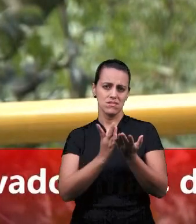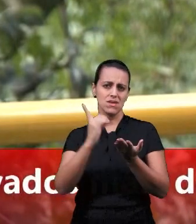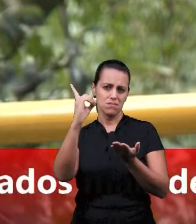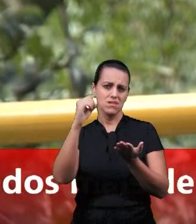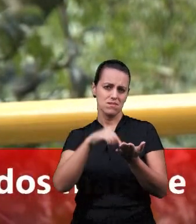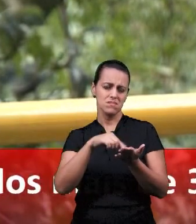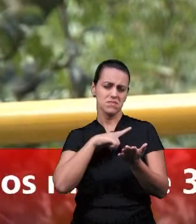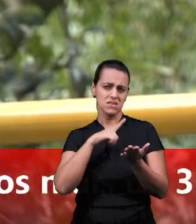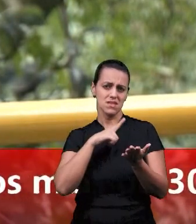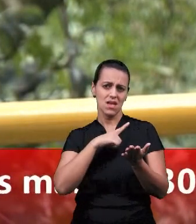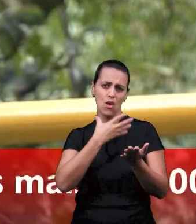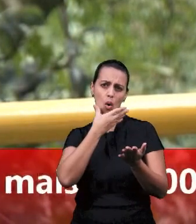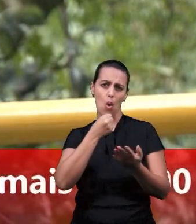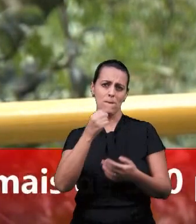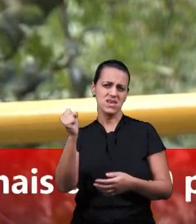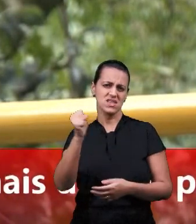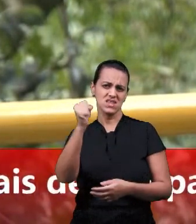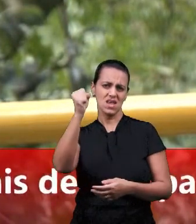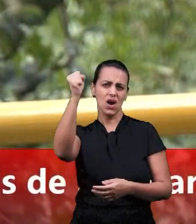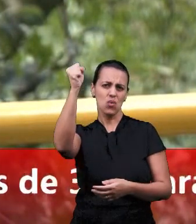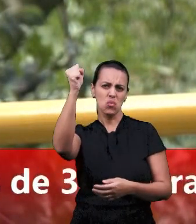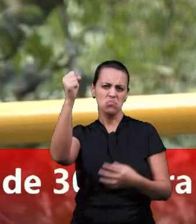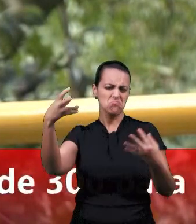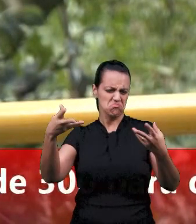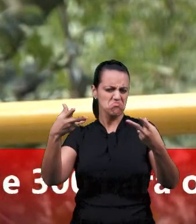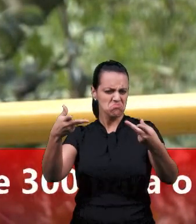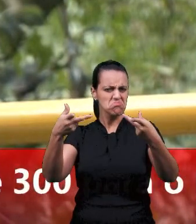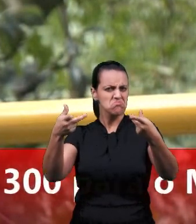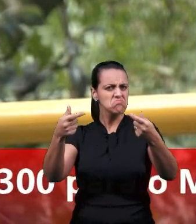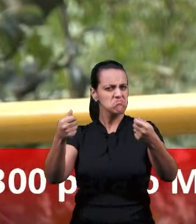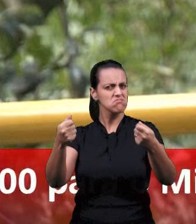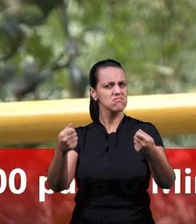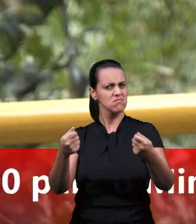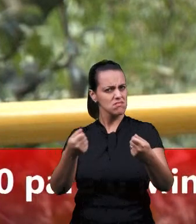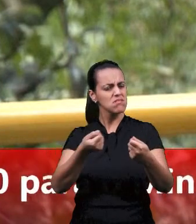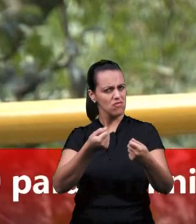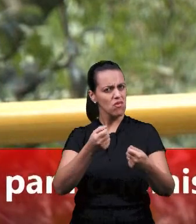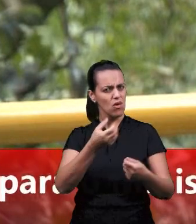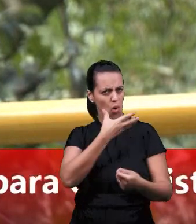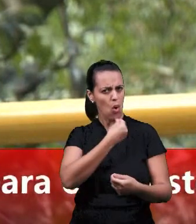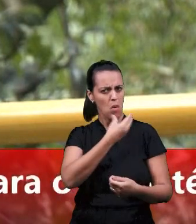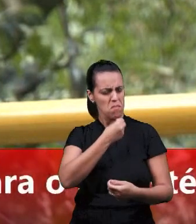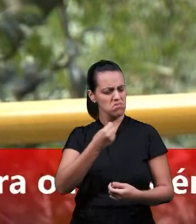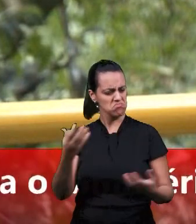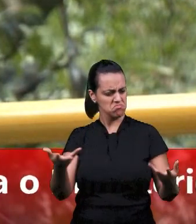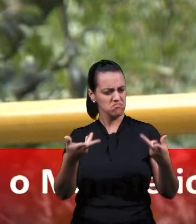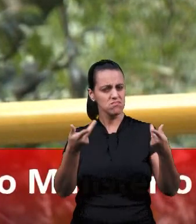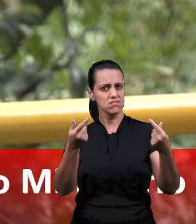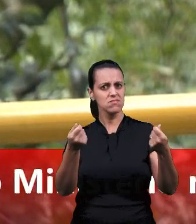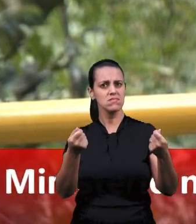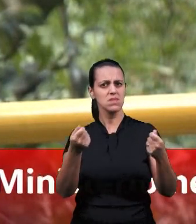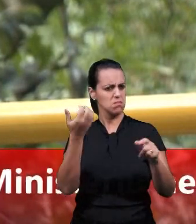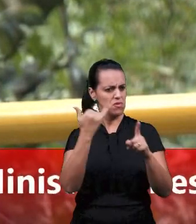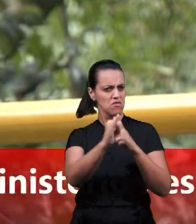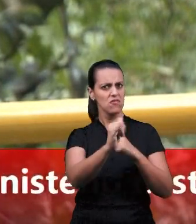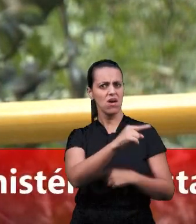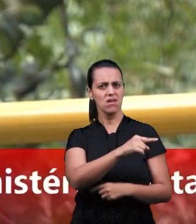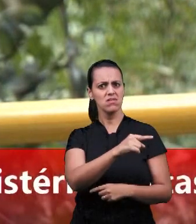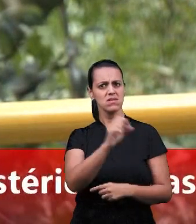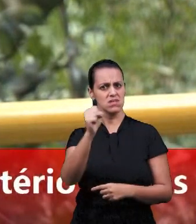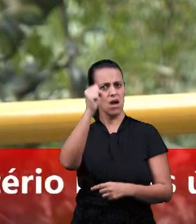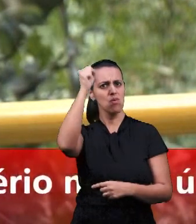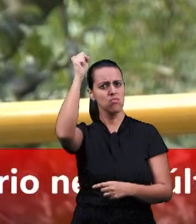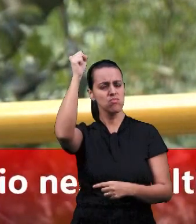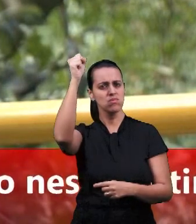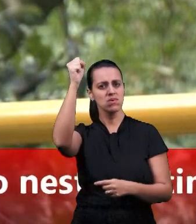pega Saul, que foi extraordinário, um homem notável, né? Ele foi mesmo, né? Ele foi profeta, Saul, né?